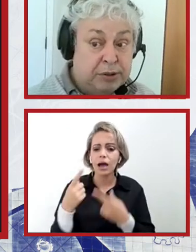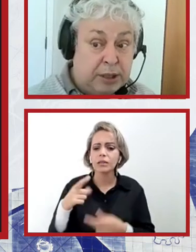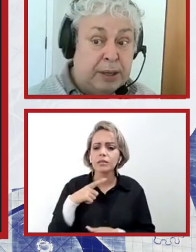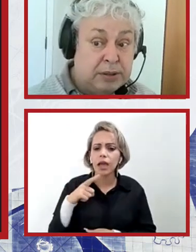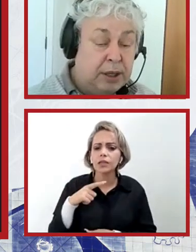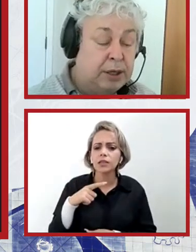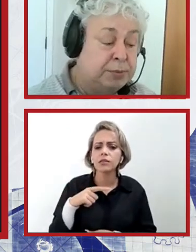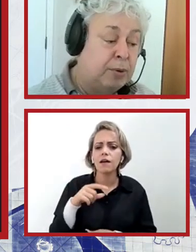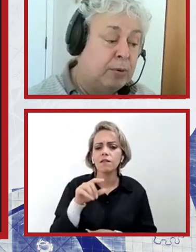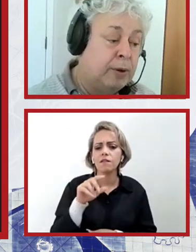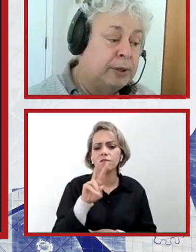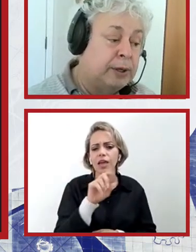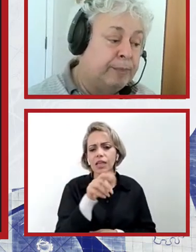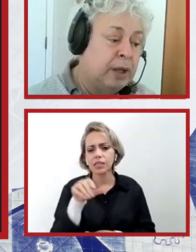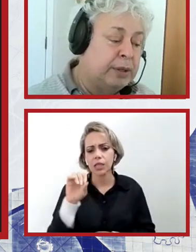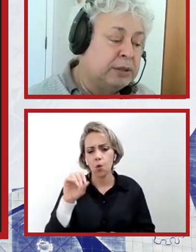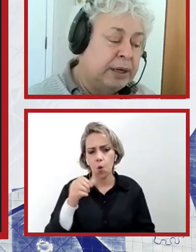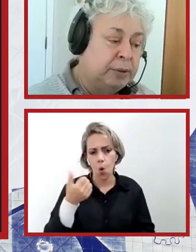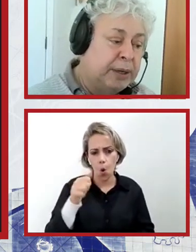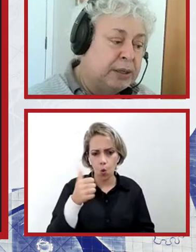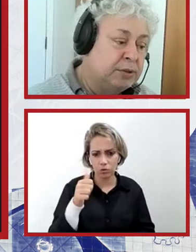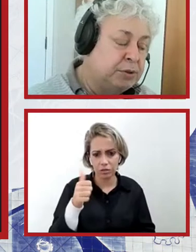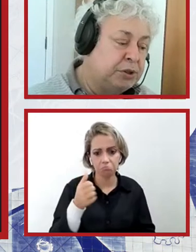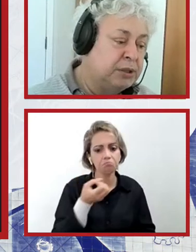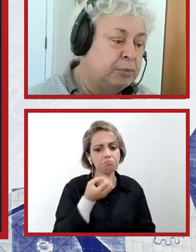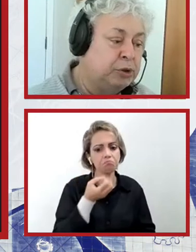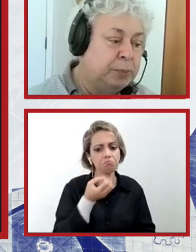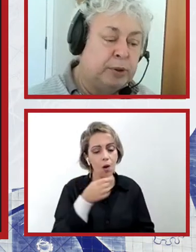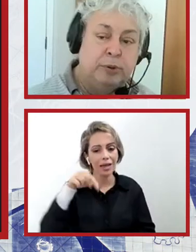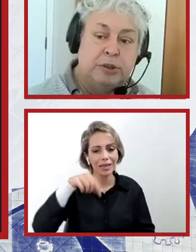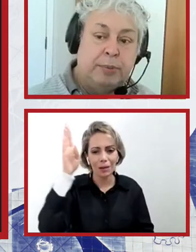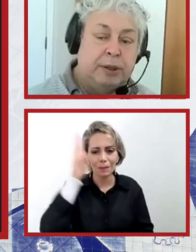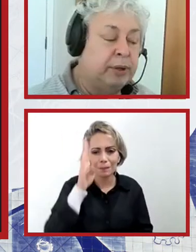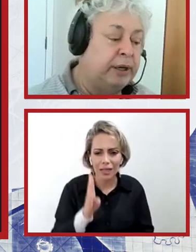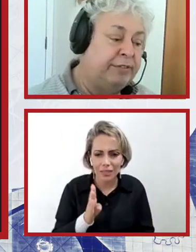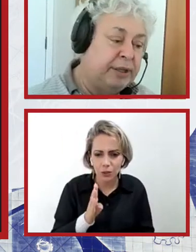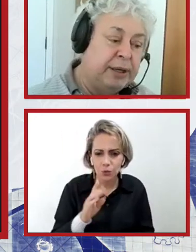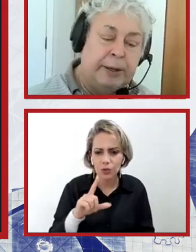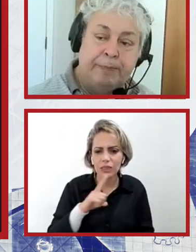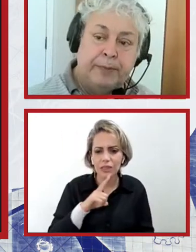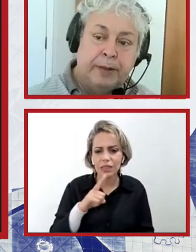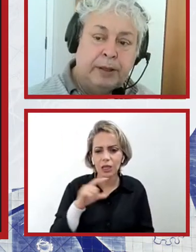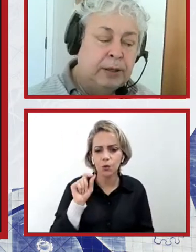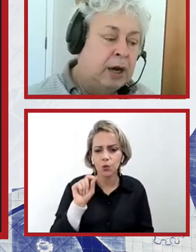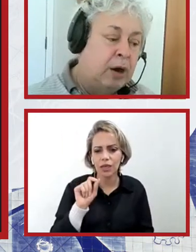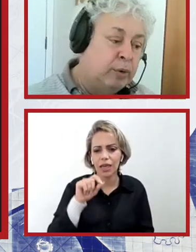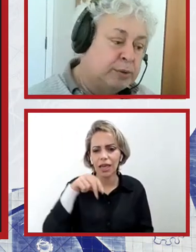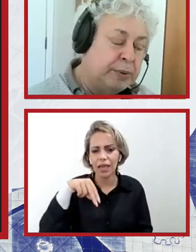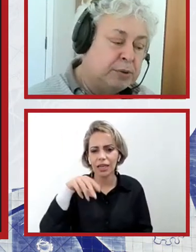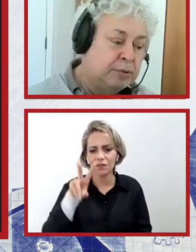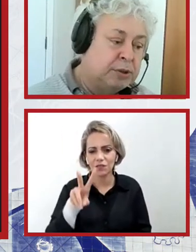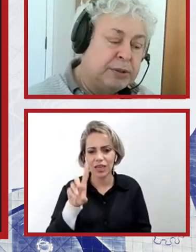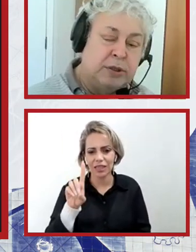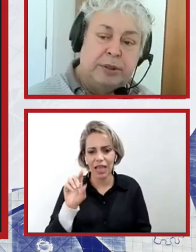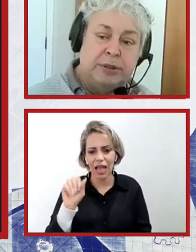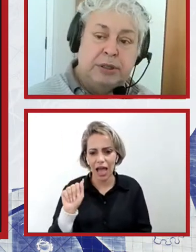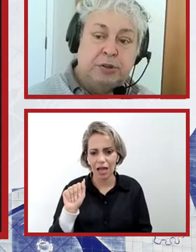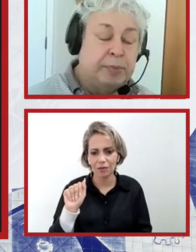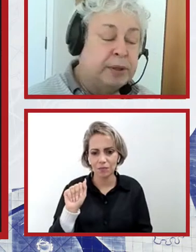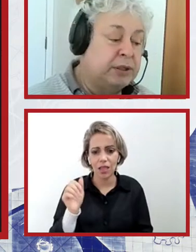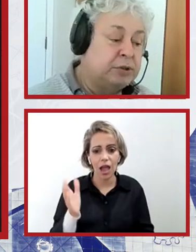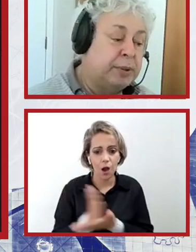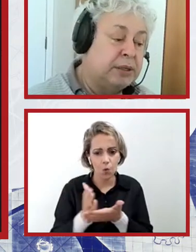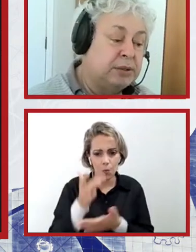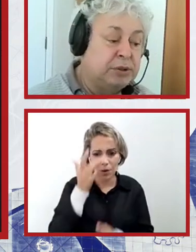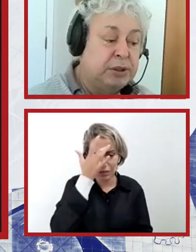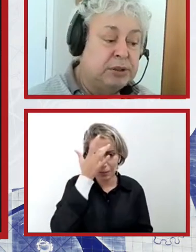o Narrator está bastante bom. Né? Mas aqui no Brasil se utiliza muito um produto chamado NVDA. Tá? Algumas pessoas, especialmente nas